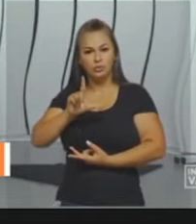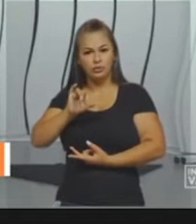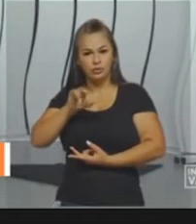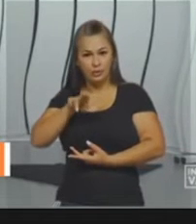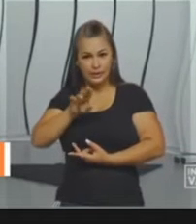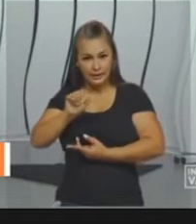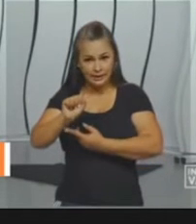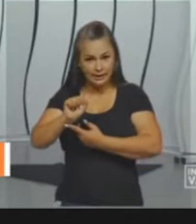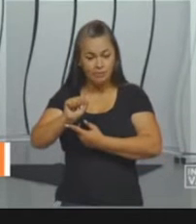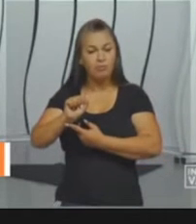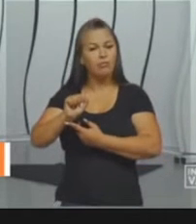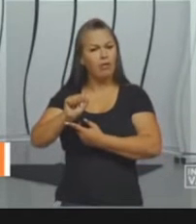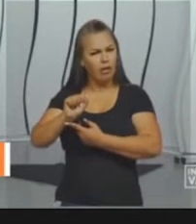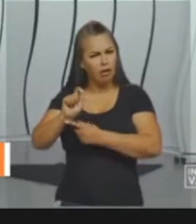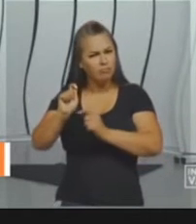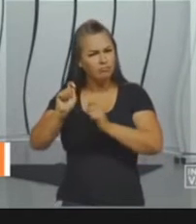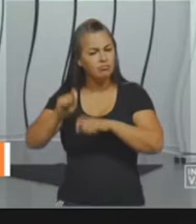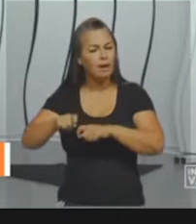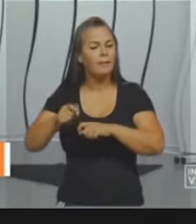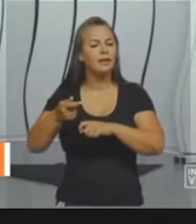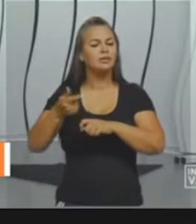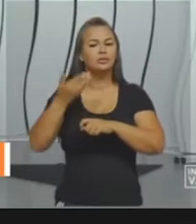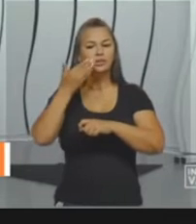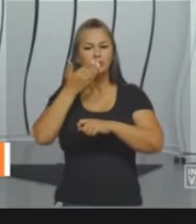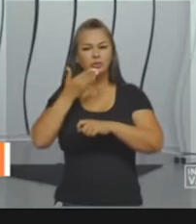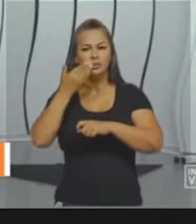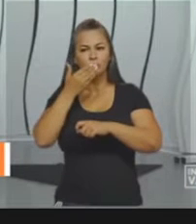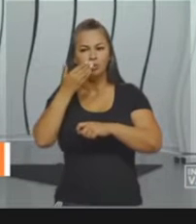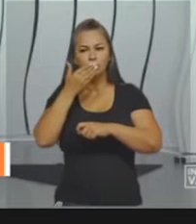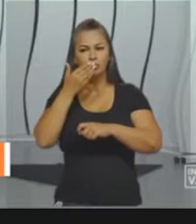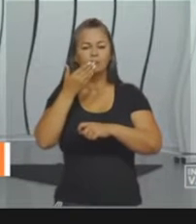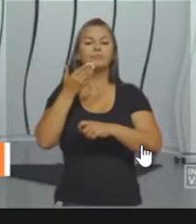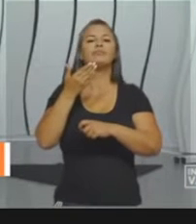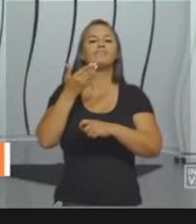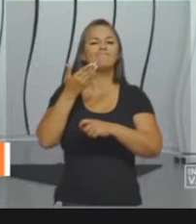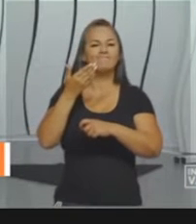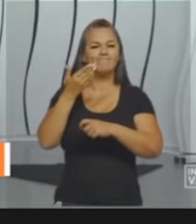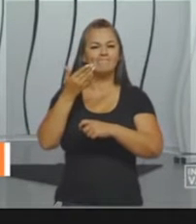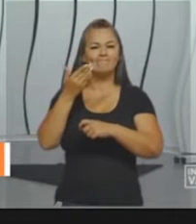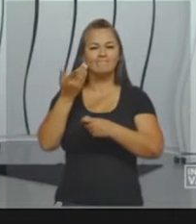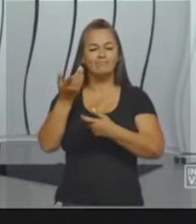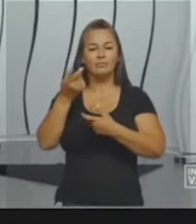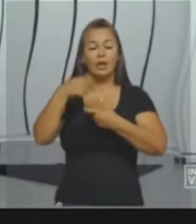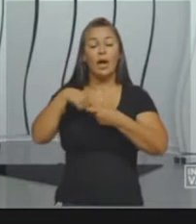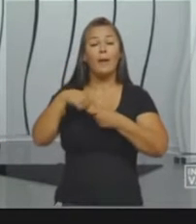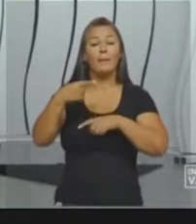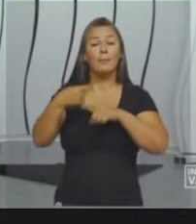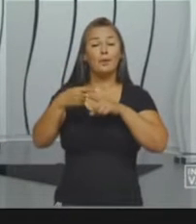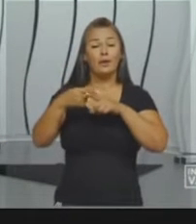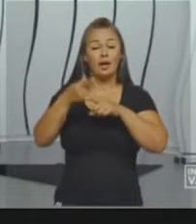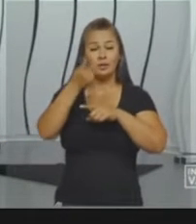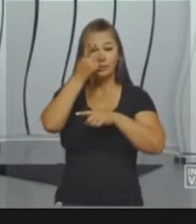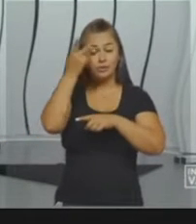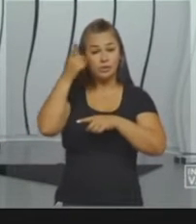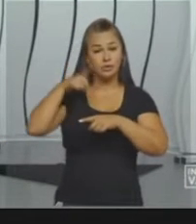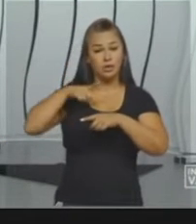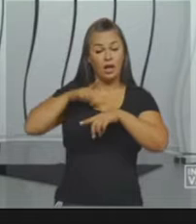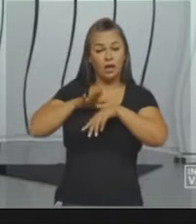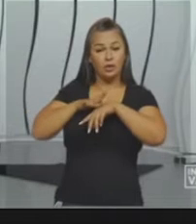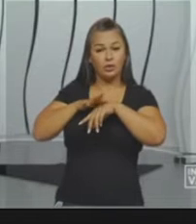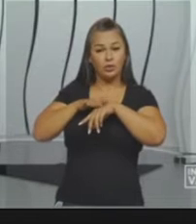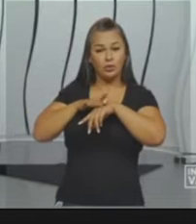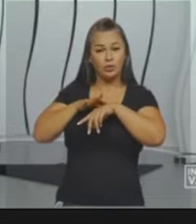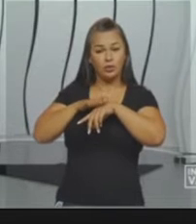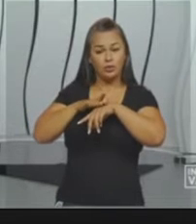pessoa a glicose de volta, tirando o excesso de glicose do sangue, que as pessoas diabéticas, em geral, têm esse problema de ter